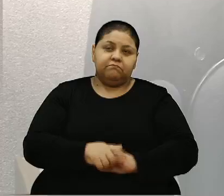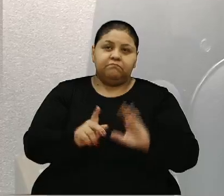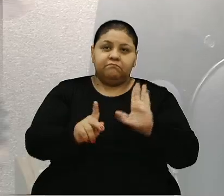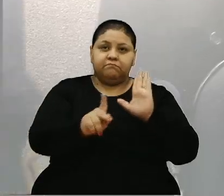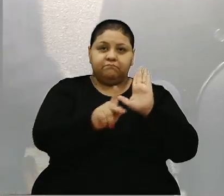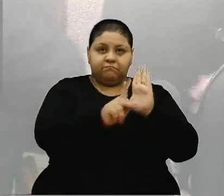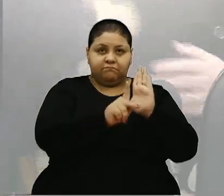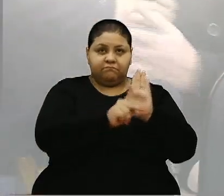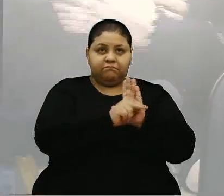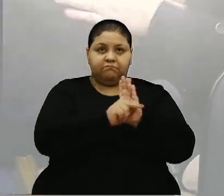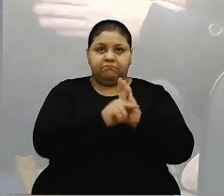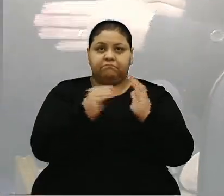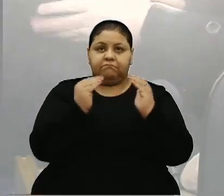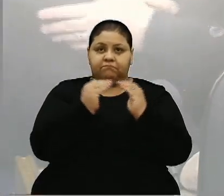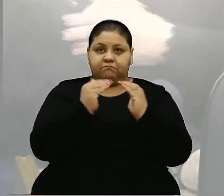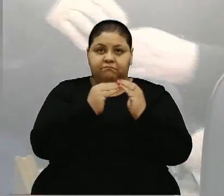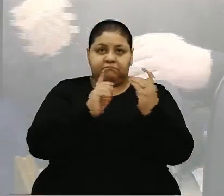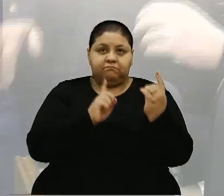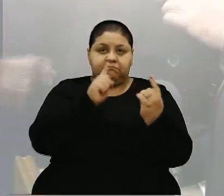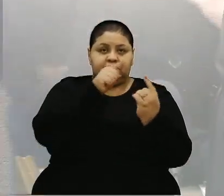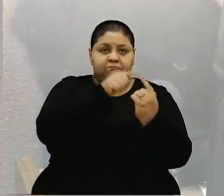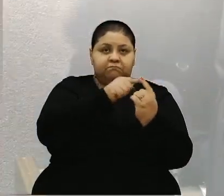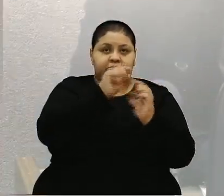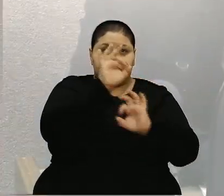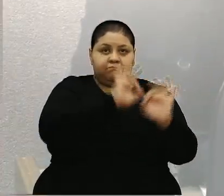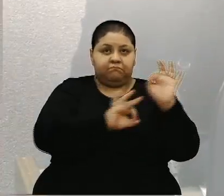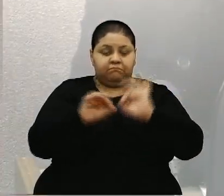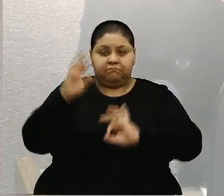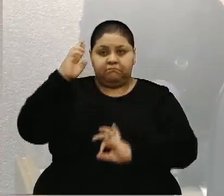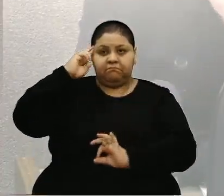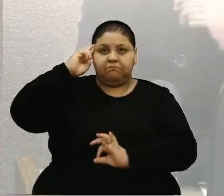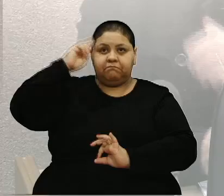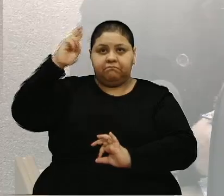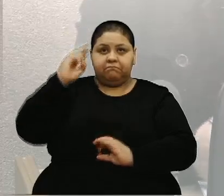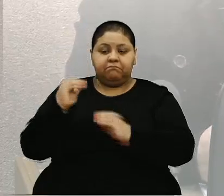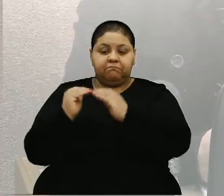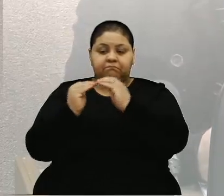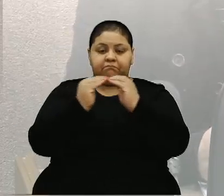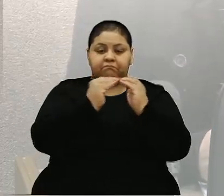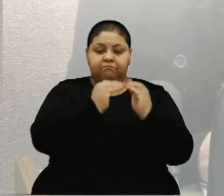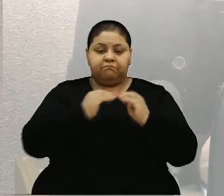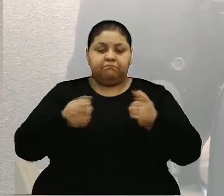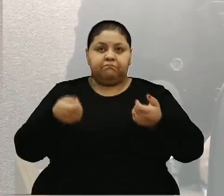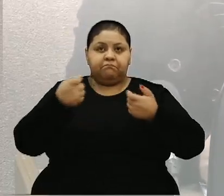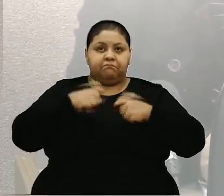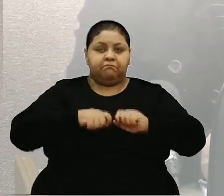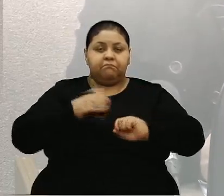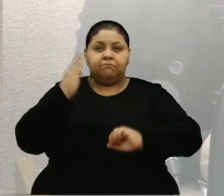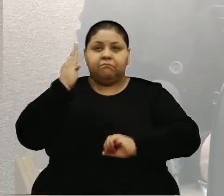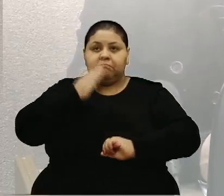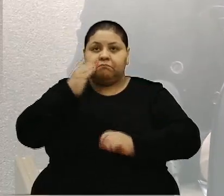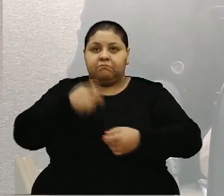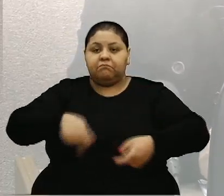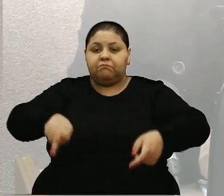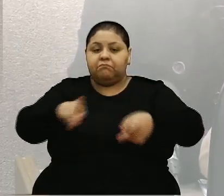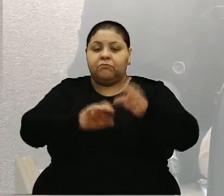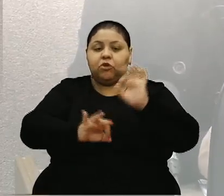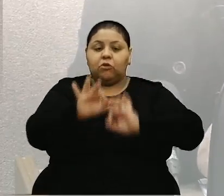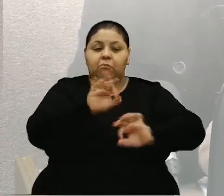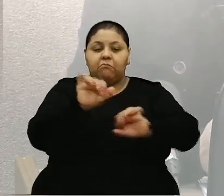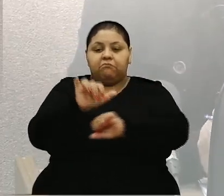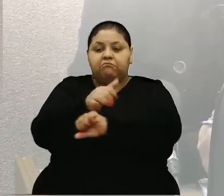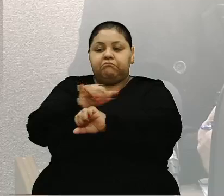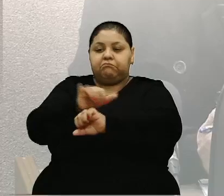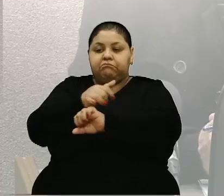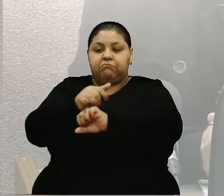em conformidade com os objetivos do Plano Diretor, alinhando as necessidades imediatas da população com o planejamento estratégico a